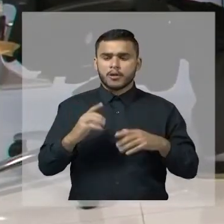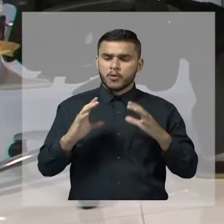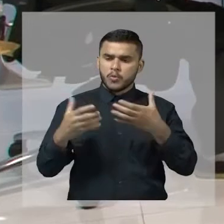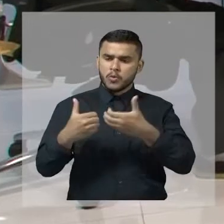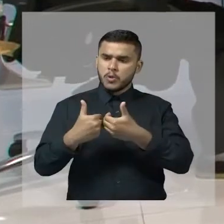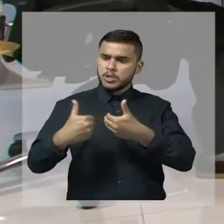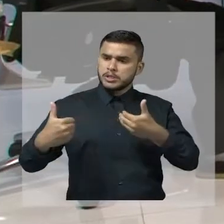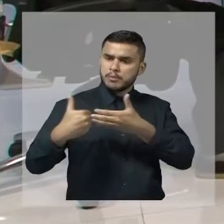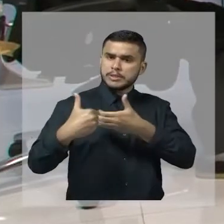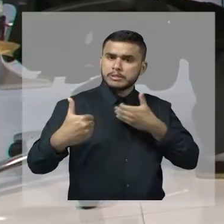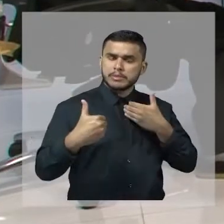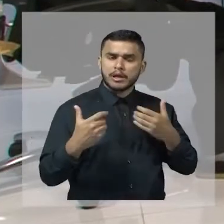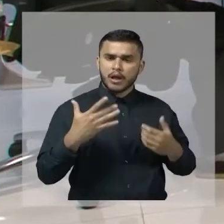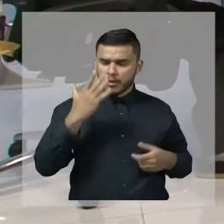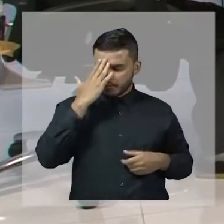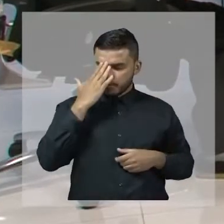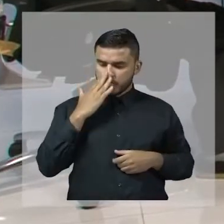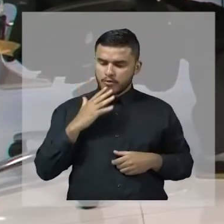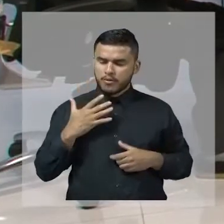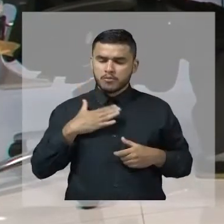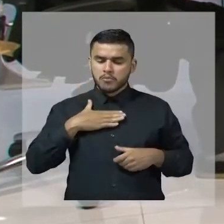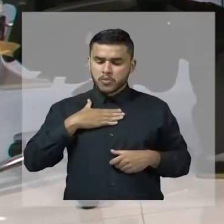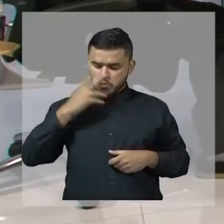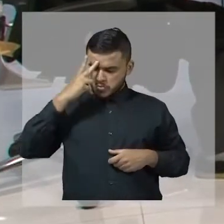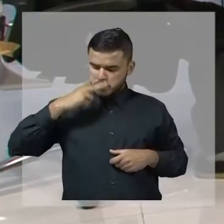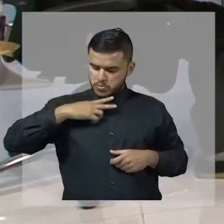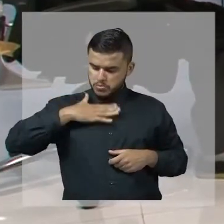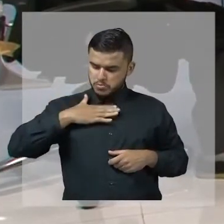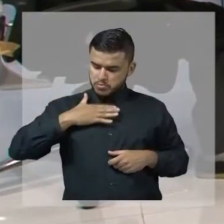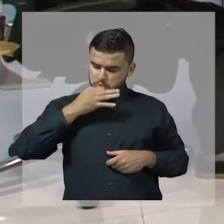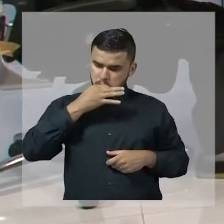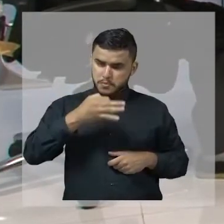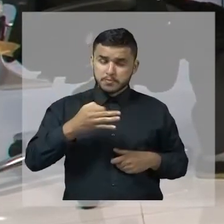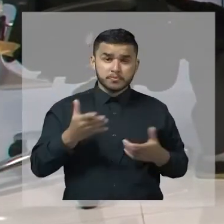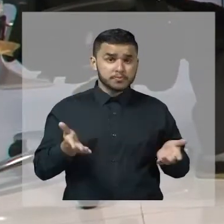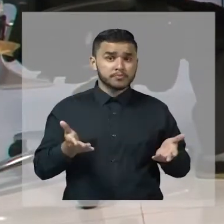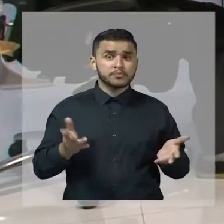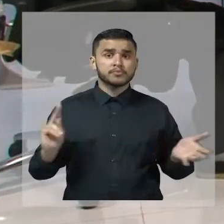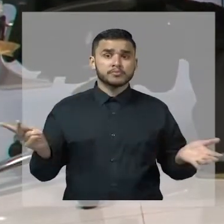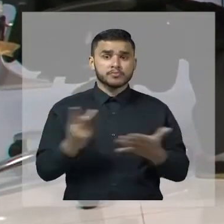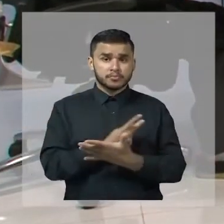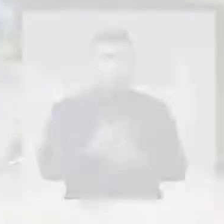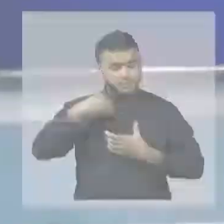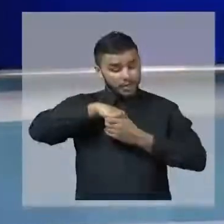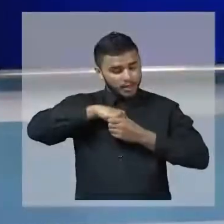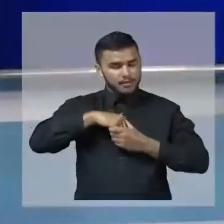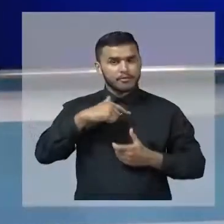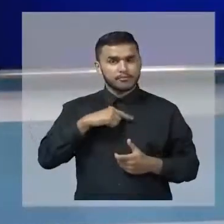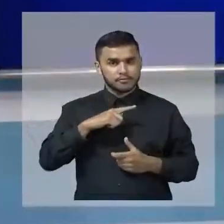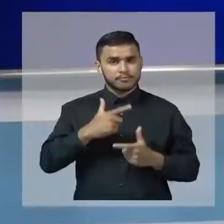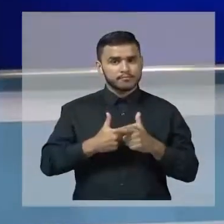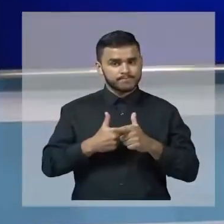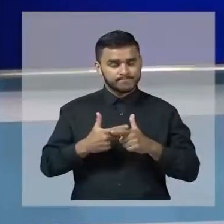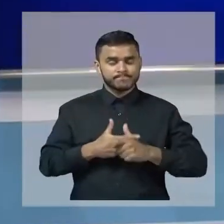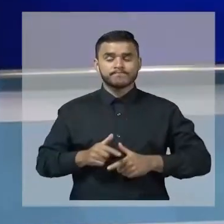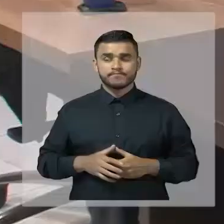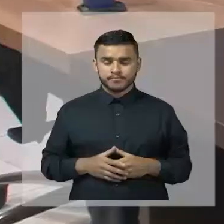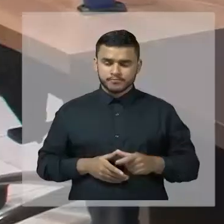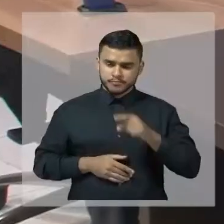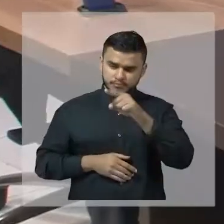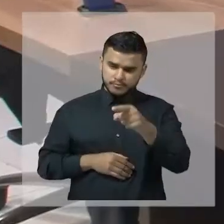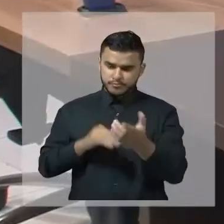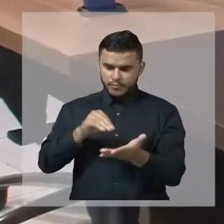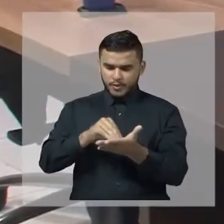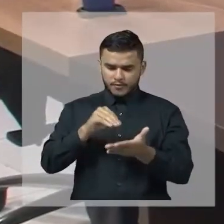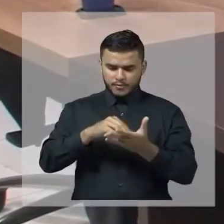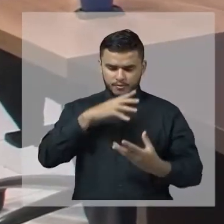resolver o seu problema de acordo com unicamente o seu interesse. Aí vem o conflito. A falta de espiritualidade, né,